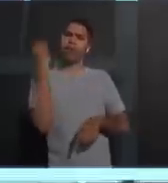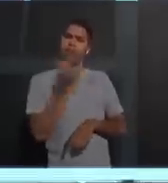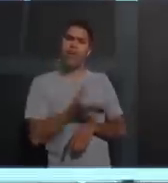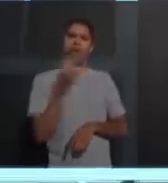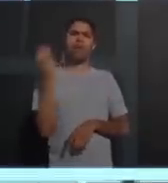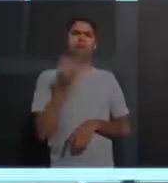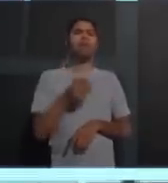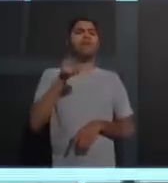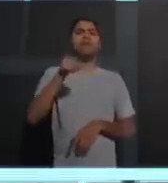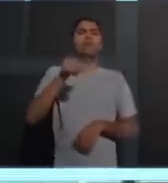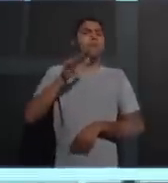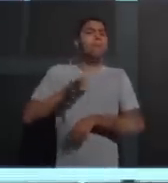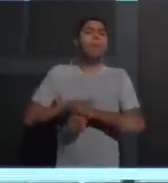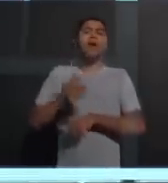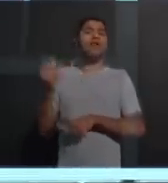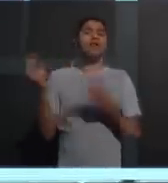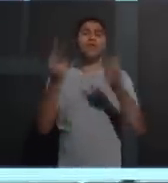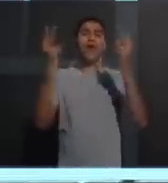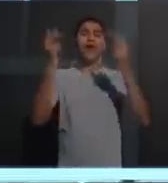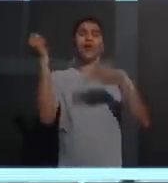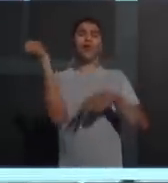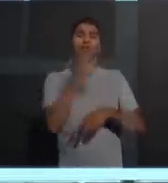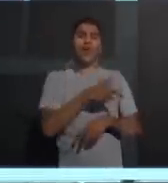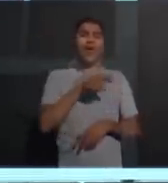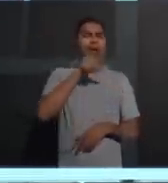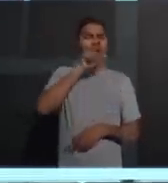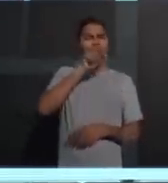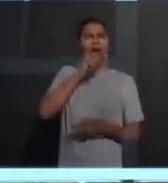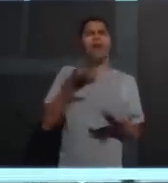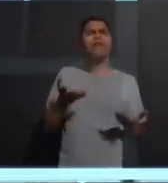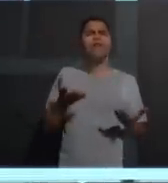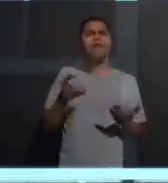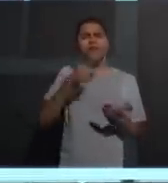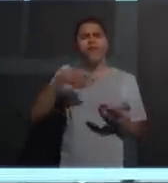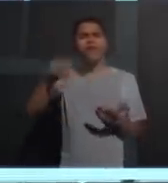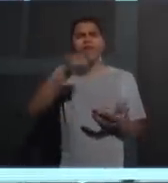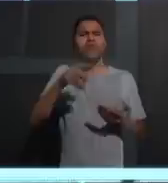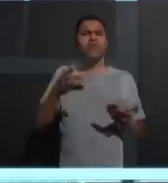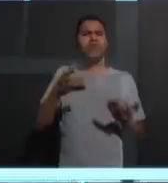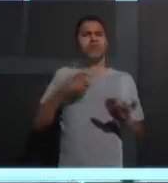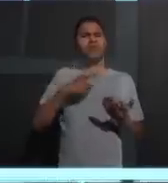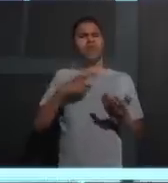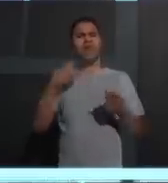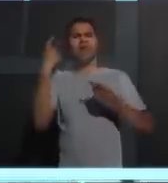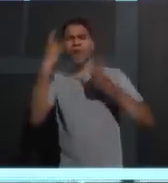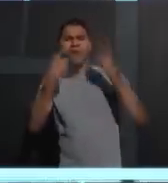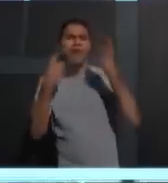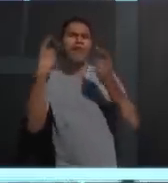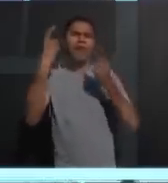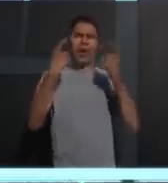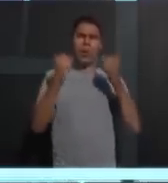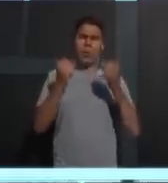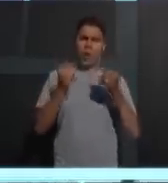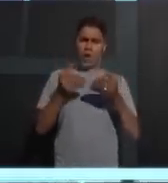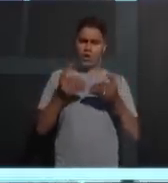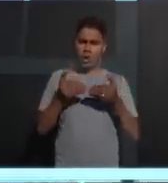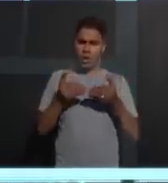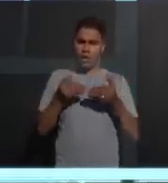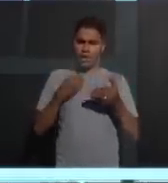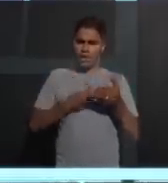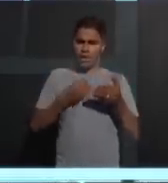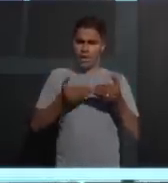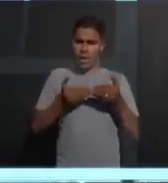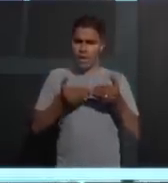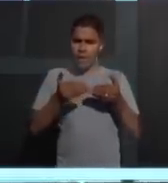vocês têm muito mais valor do que as abihs quem de vocês por mais que se preocupe pode acrescentar